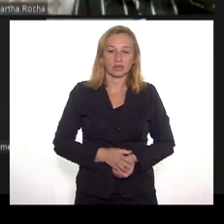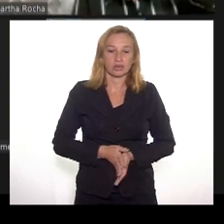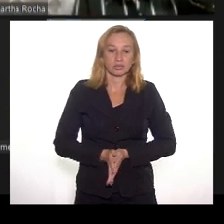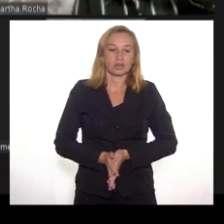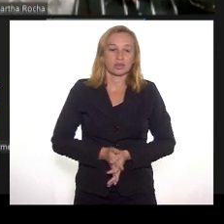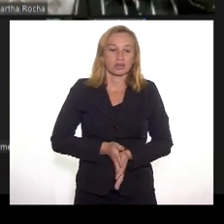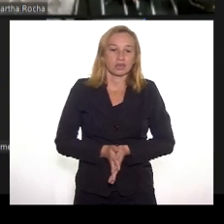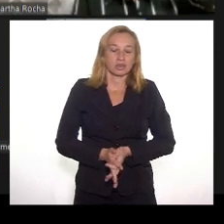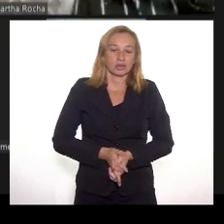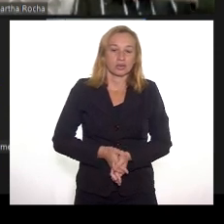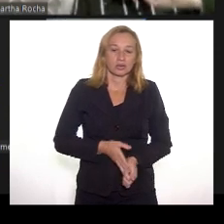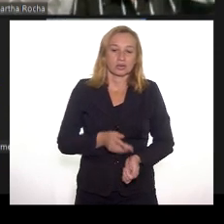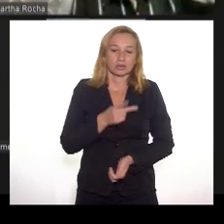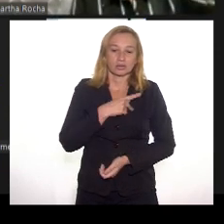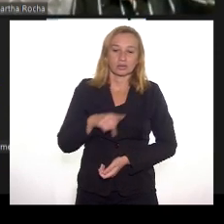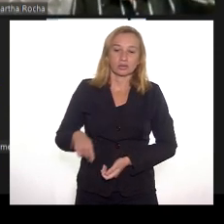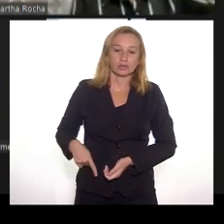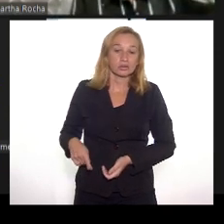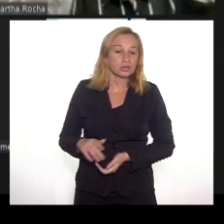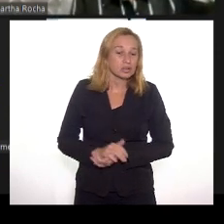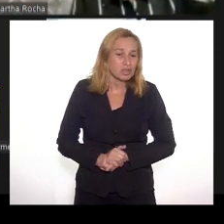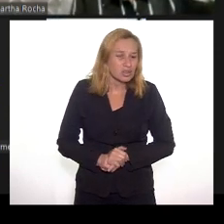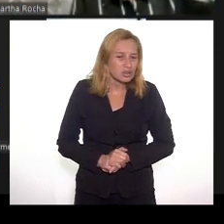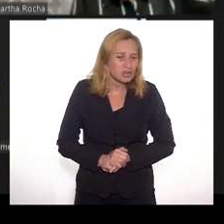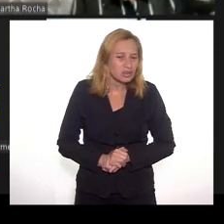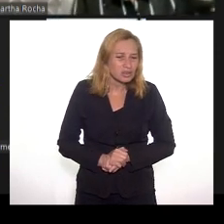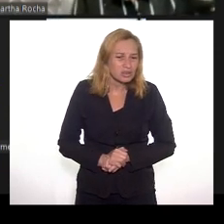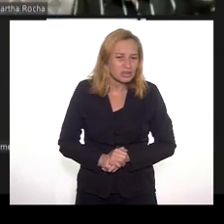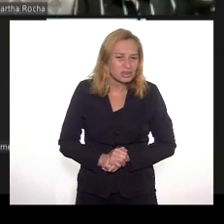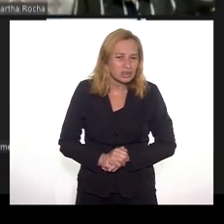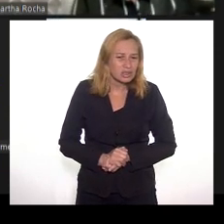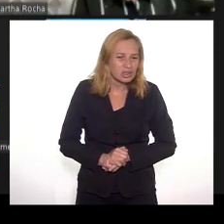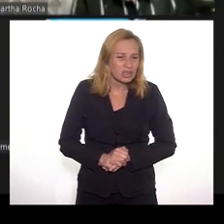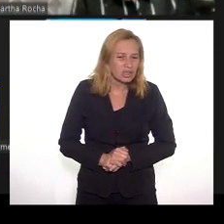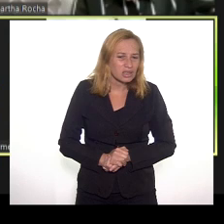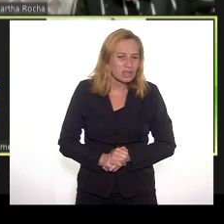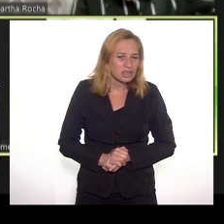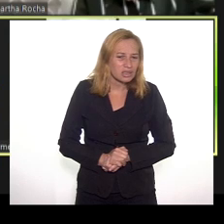Presidente, o parecer